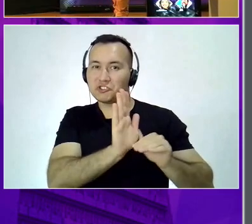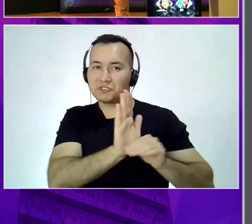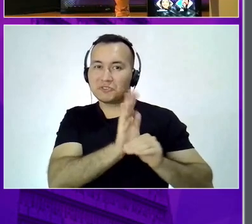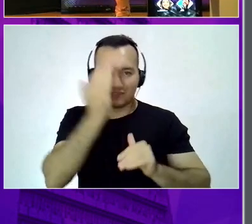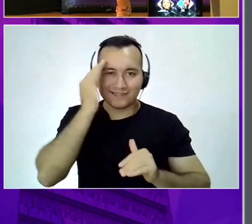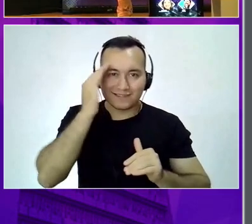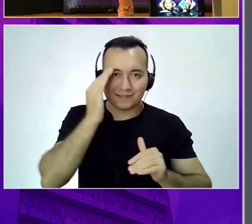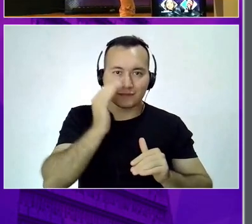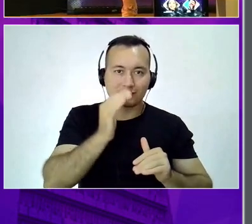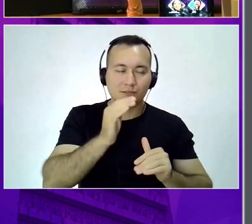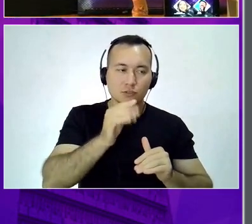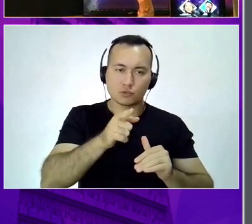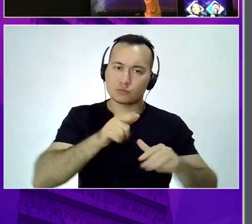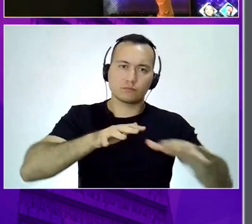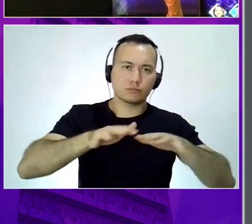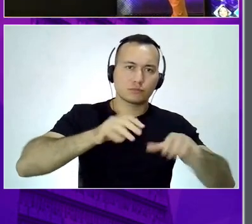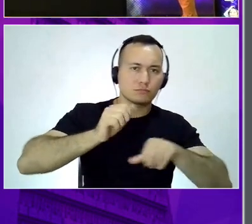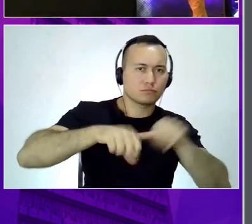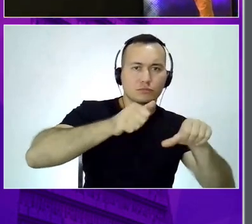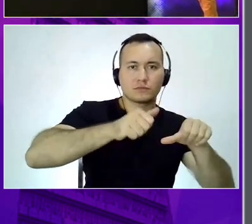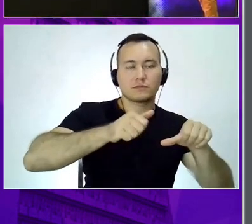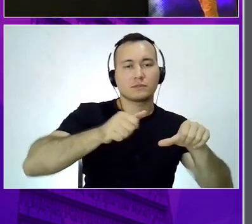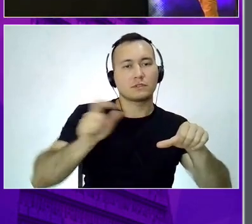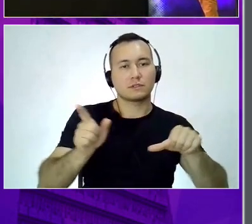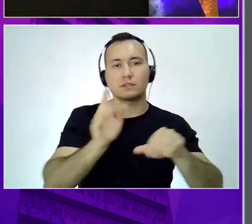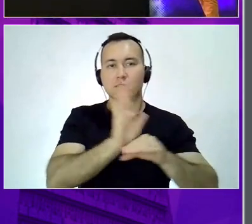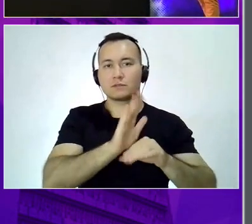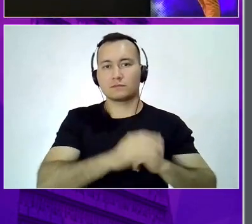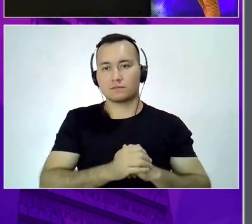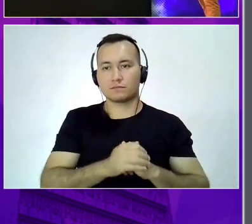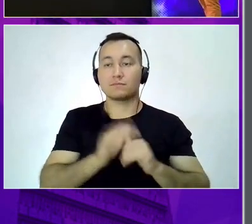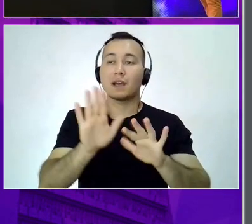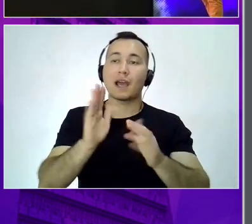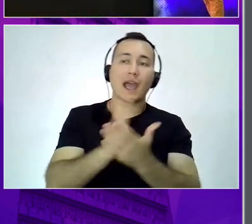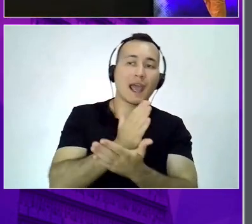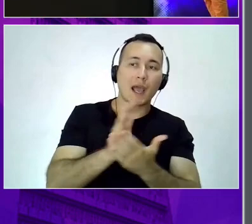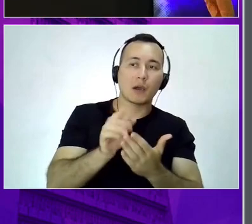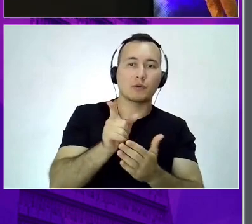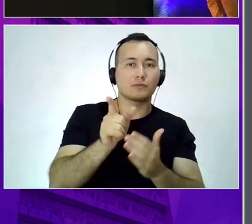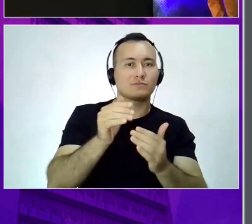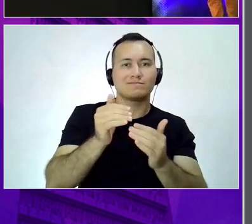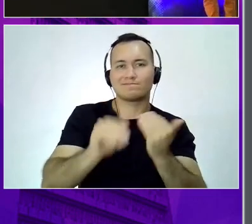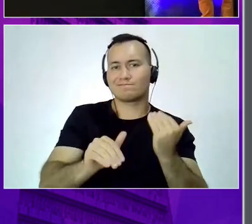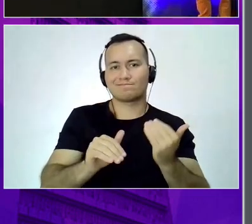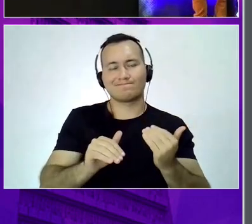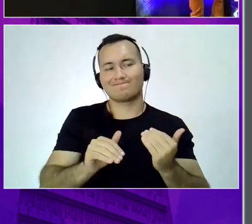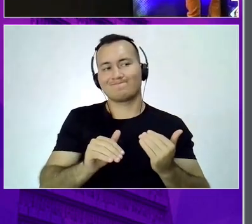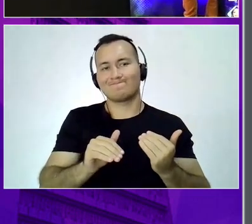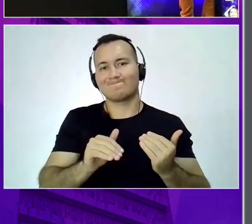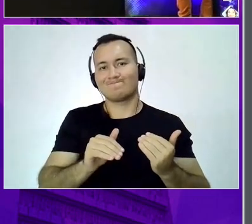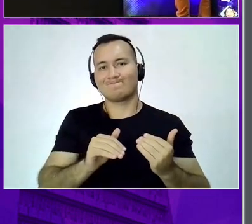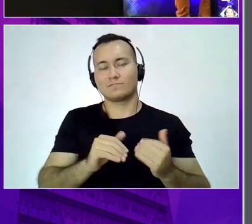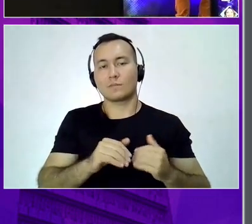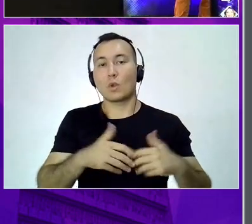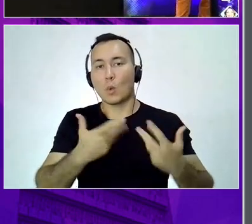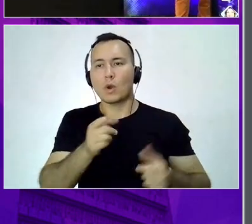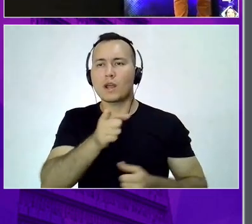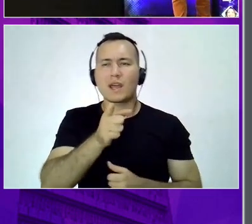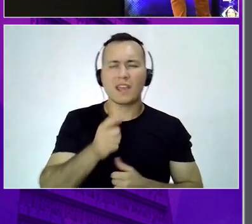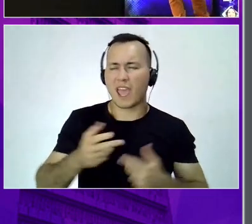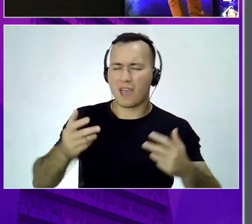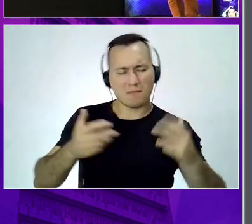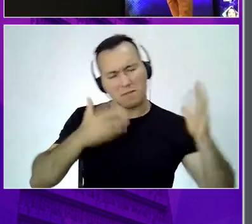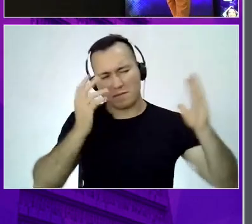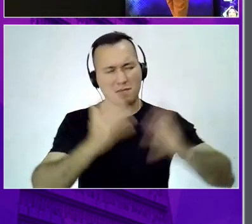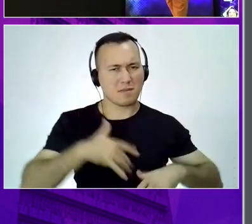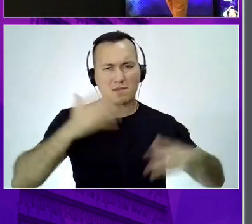resistente, que é quem tem alta influência e é contra, e o inconveniente, né? Ou o pincher, né? Aquele que fica latindo, mas não, né? Não faz